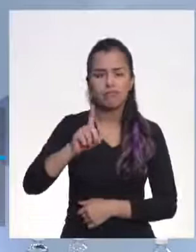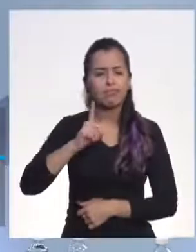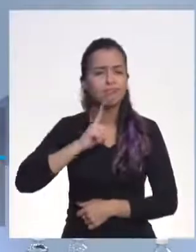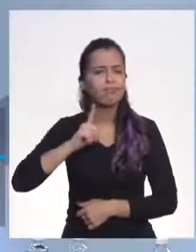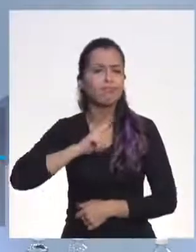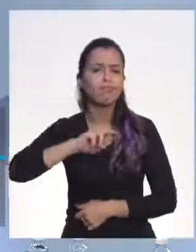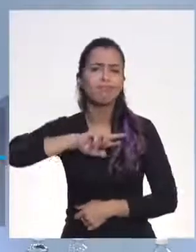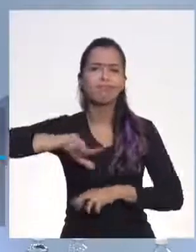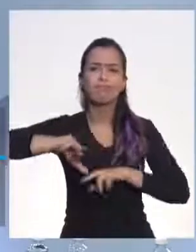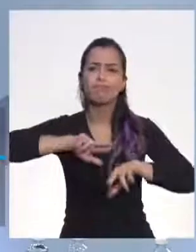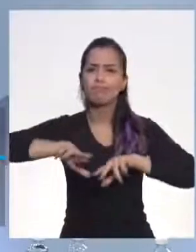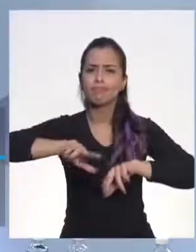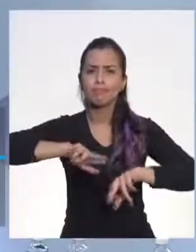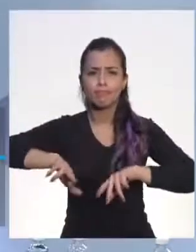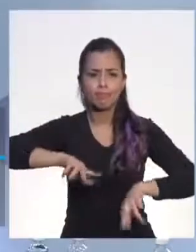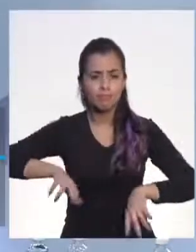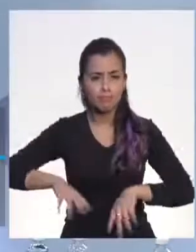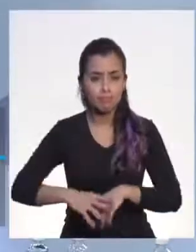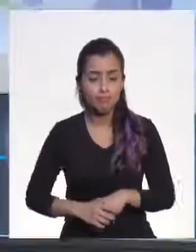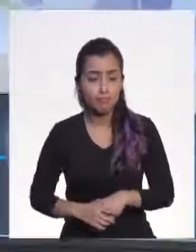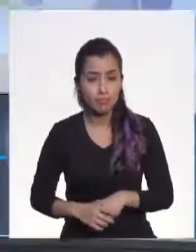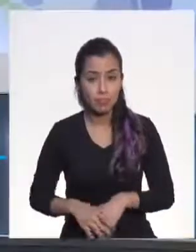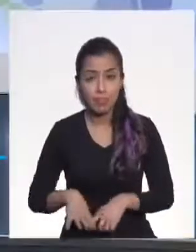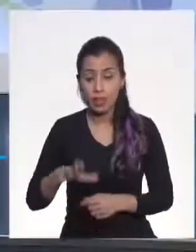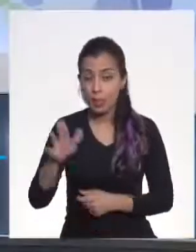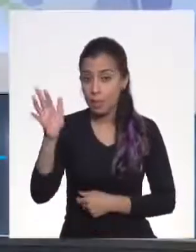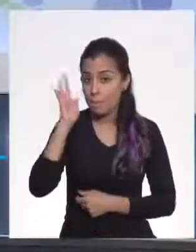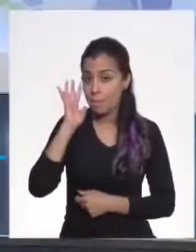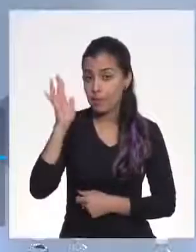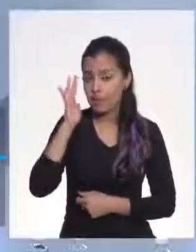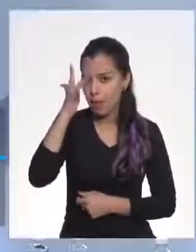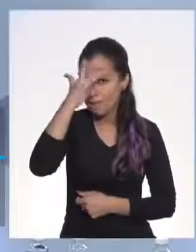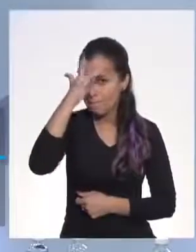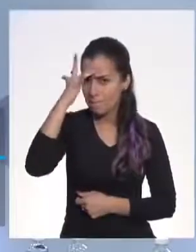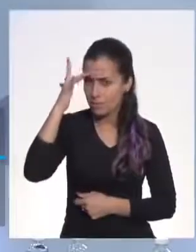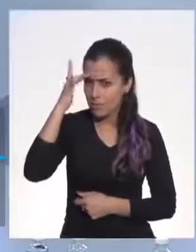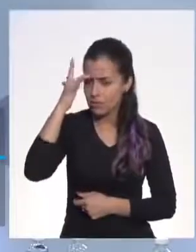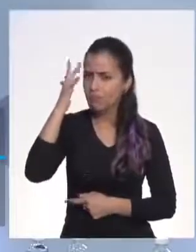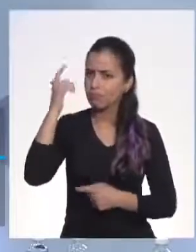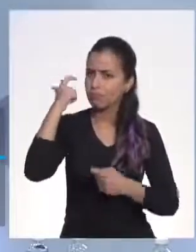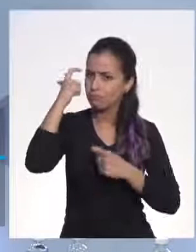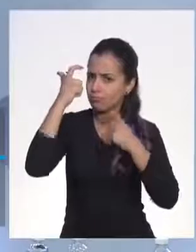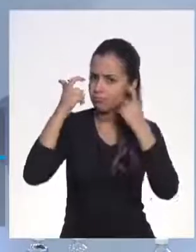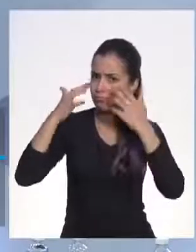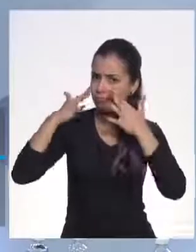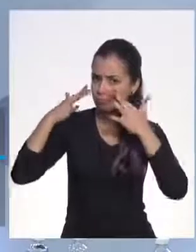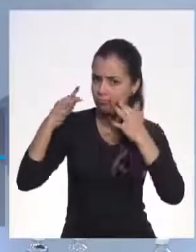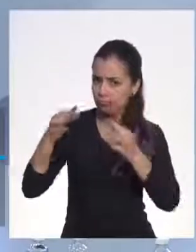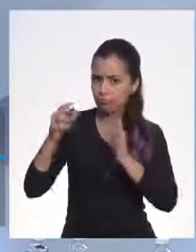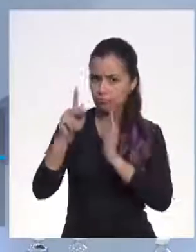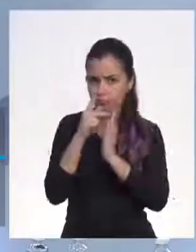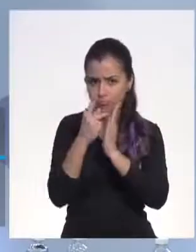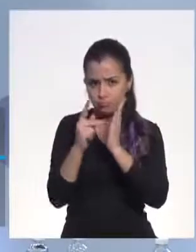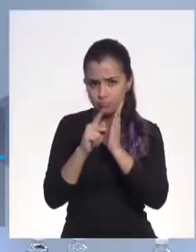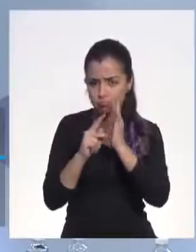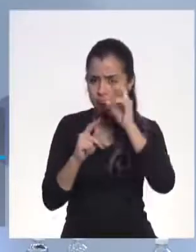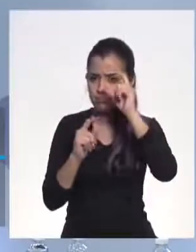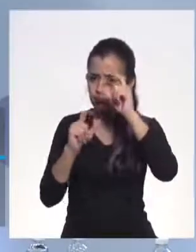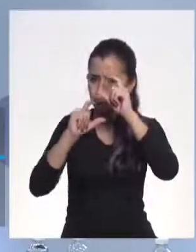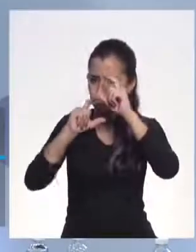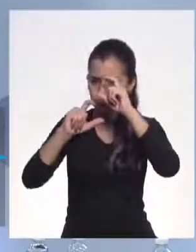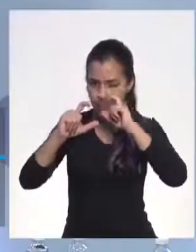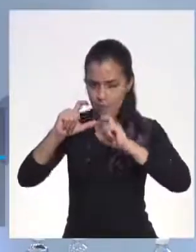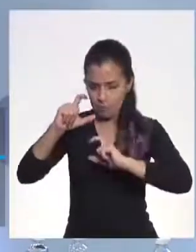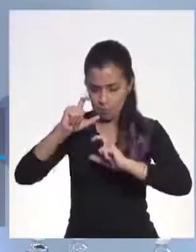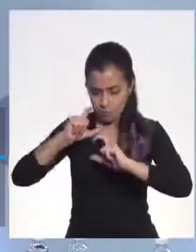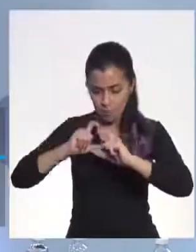vários tipos diversos se o cara se preocupou em fazer um poema o Papa contando